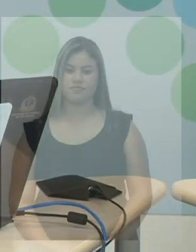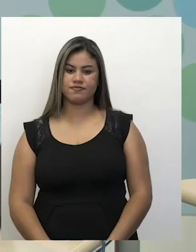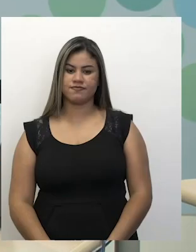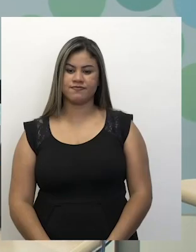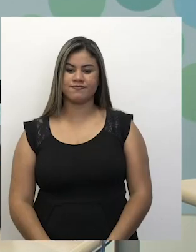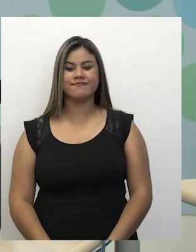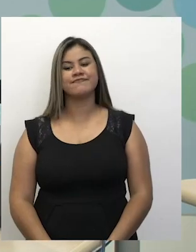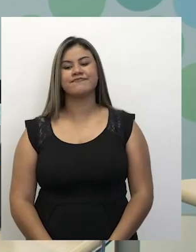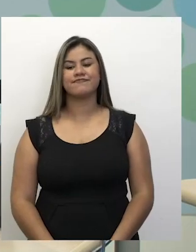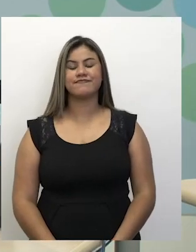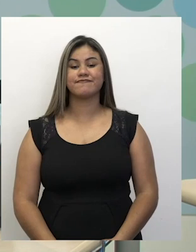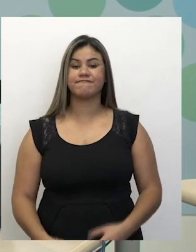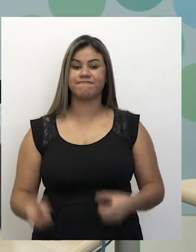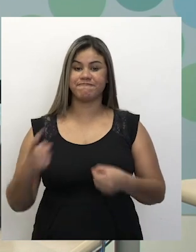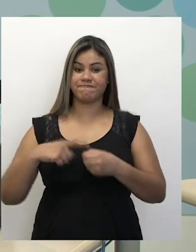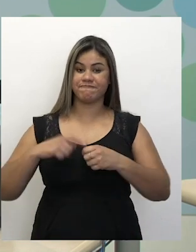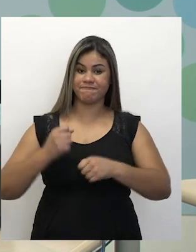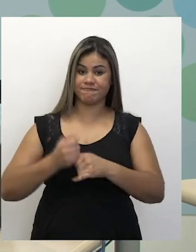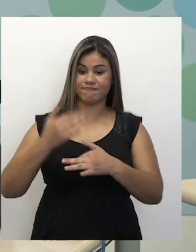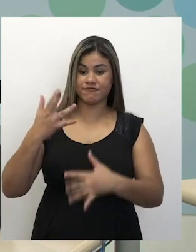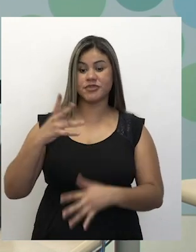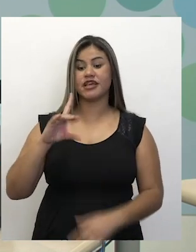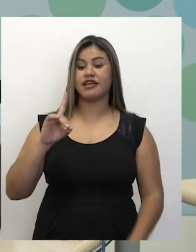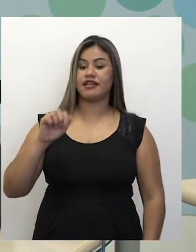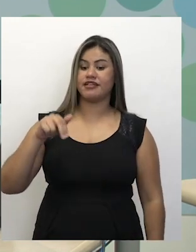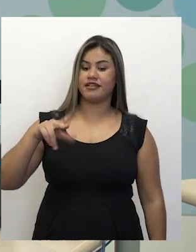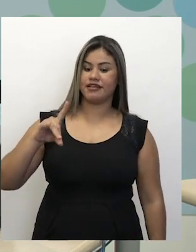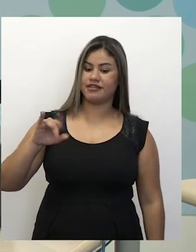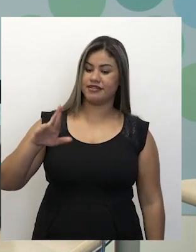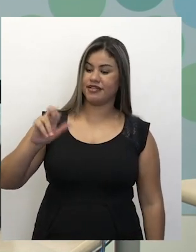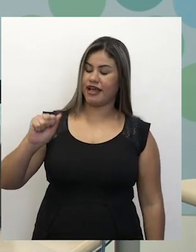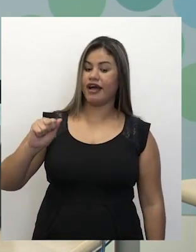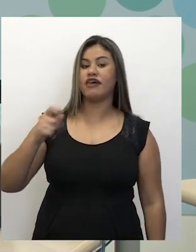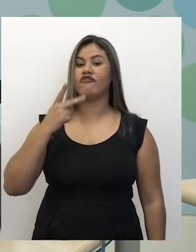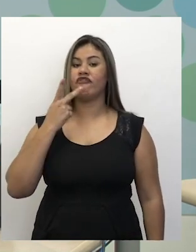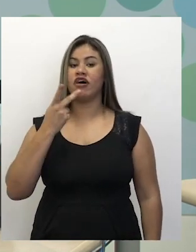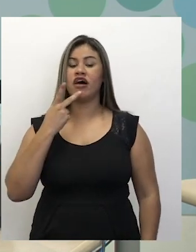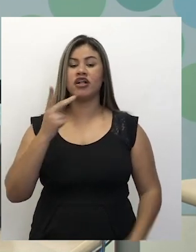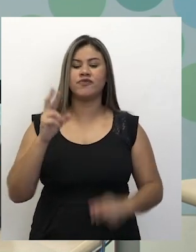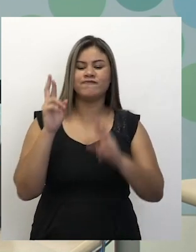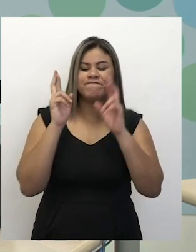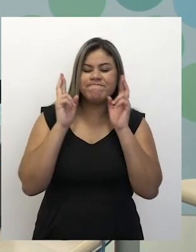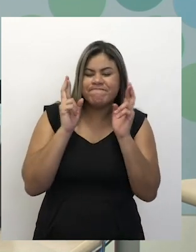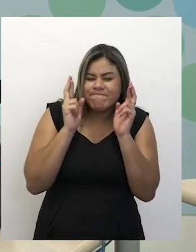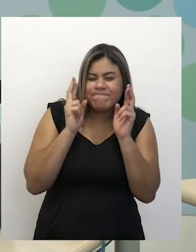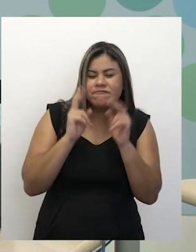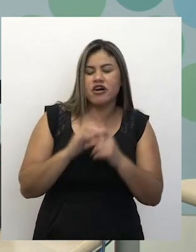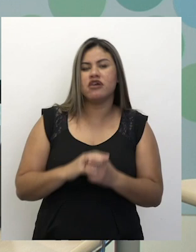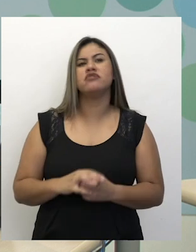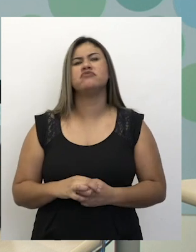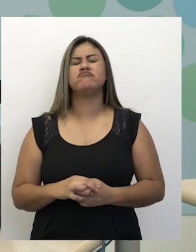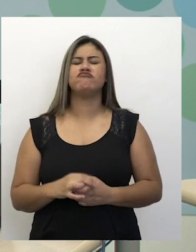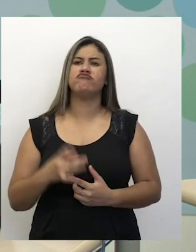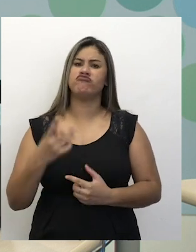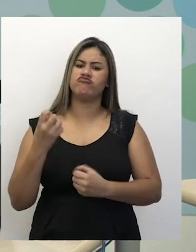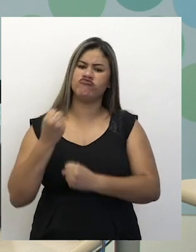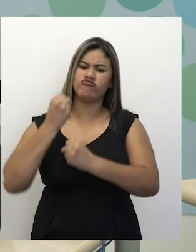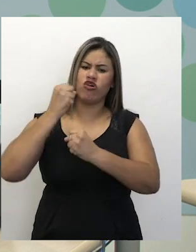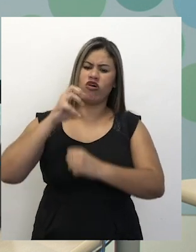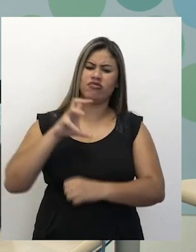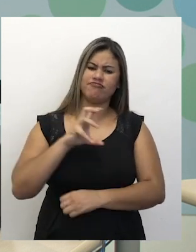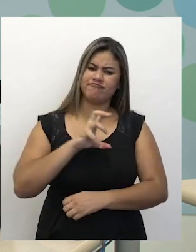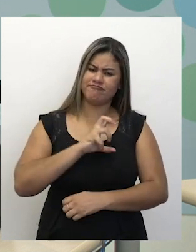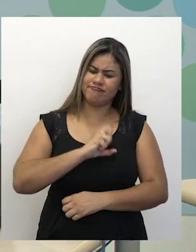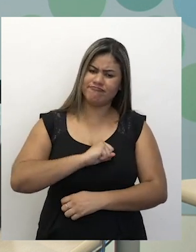Bom vamos lá participação dos nossos alunos a Dandara ela fala que ele fala sobre esperança fala sobre a força do